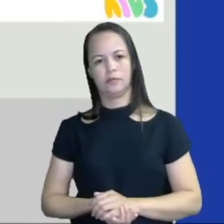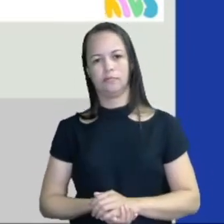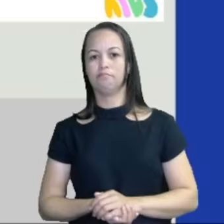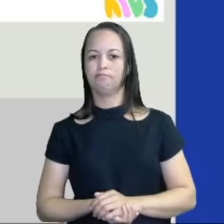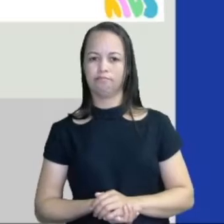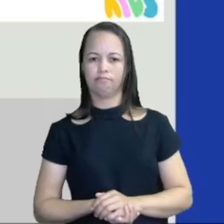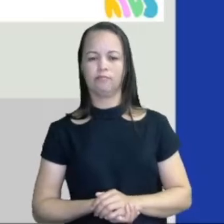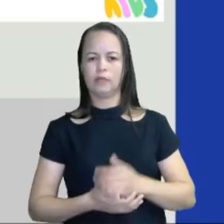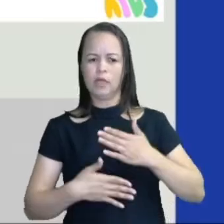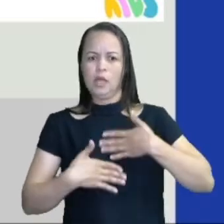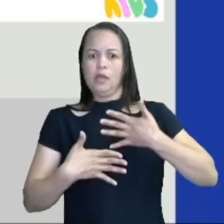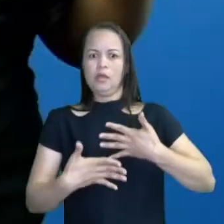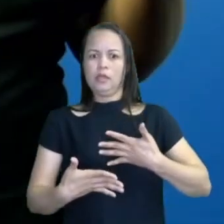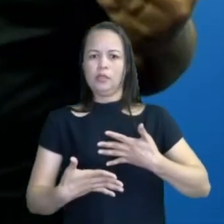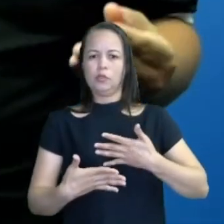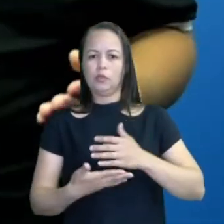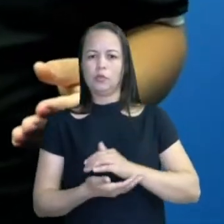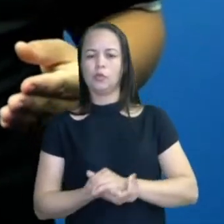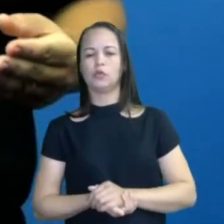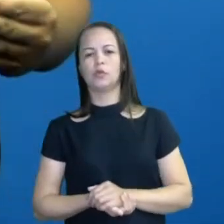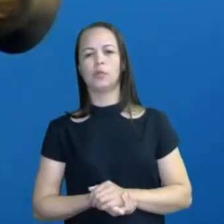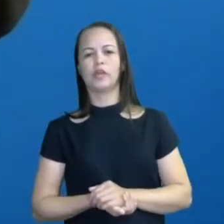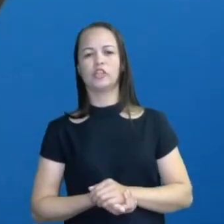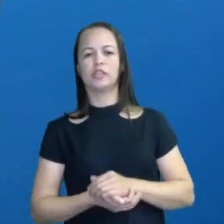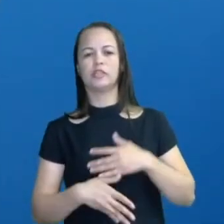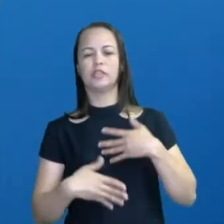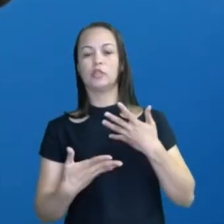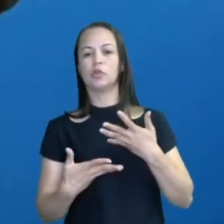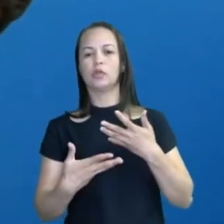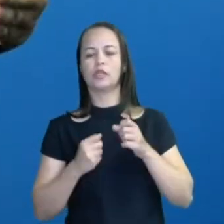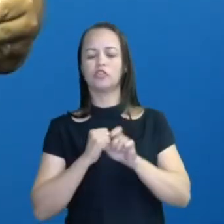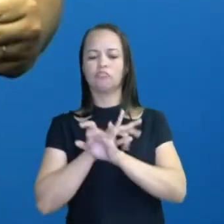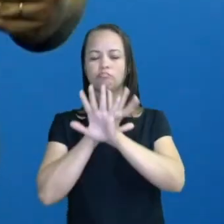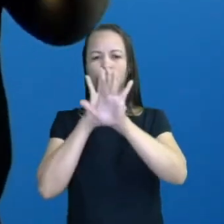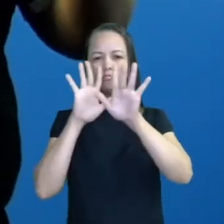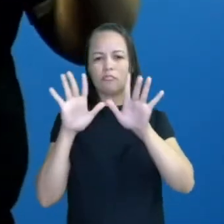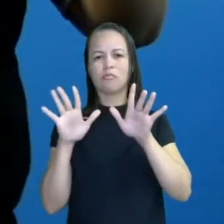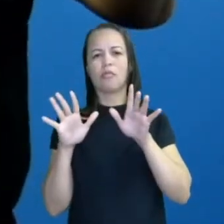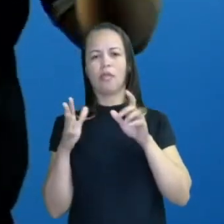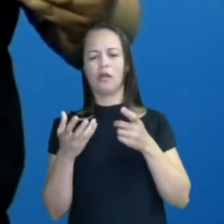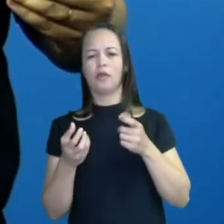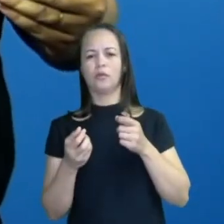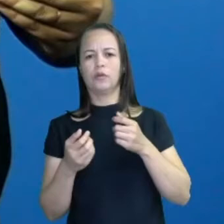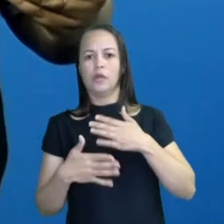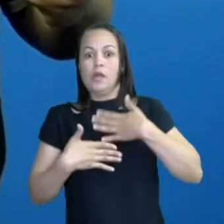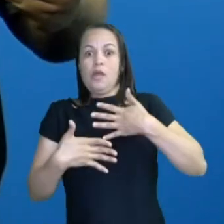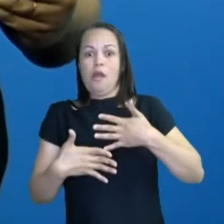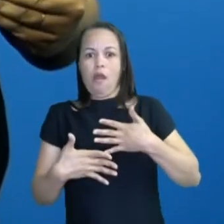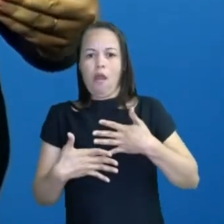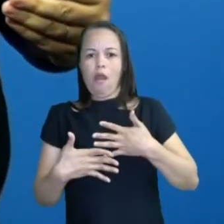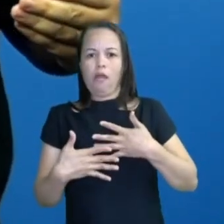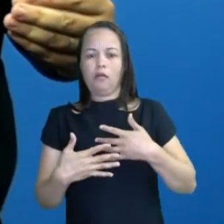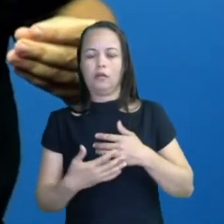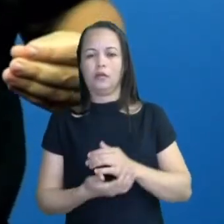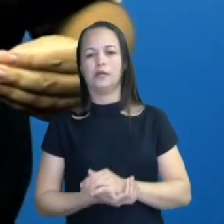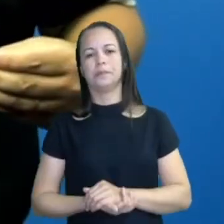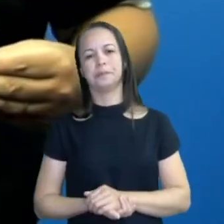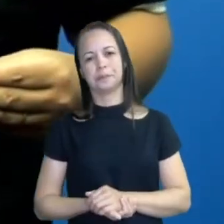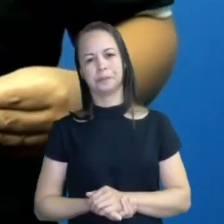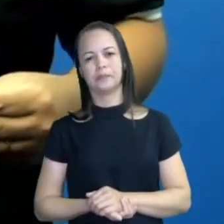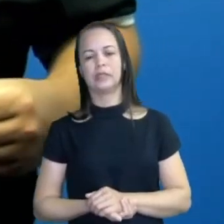susto, para a gente entonar, deixar claro aquele susto. Que susto, a